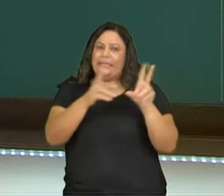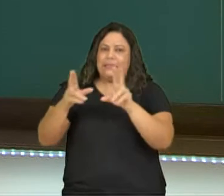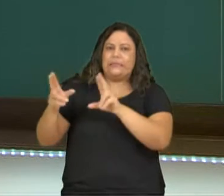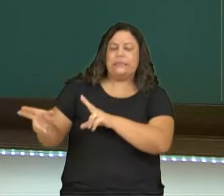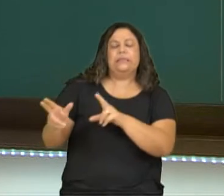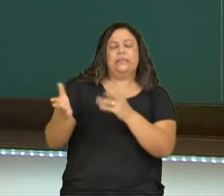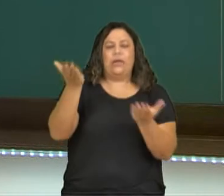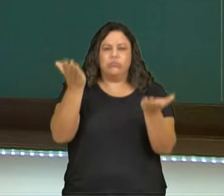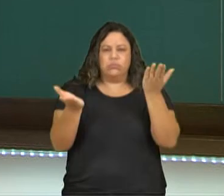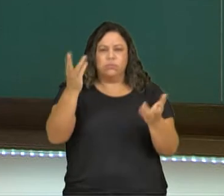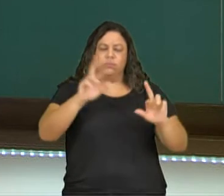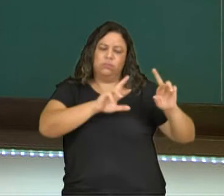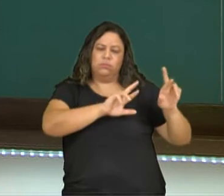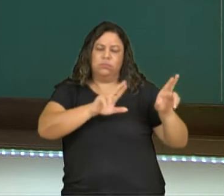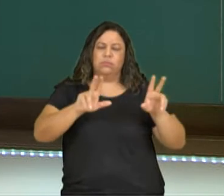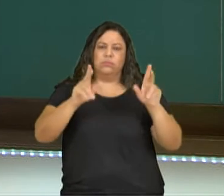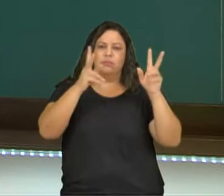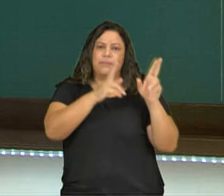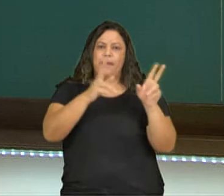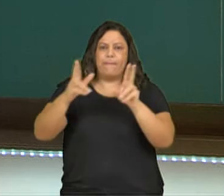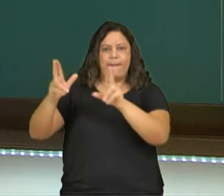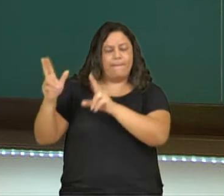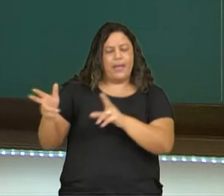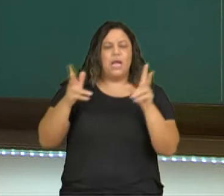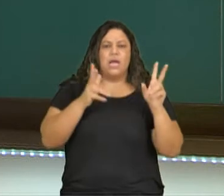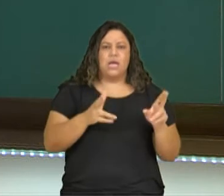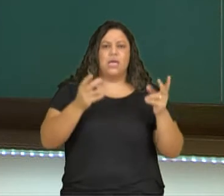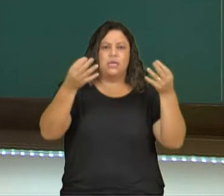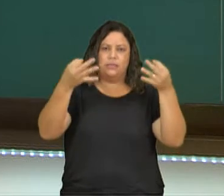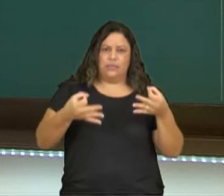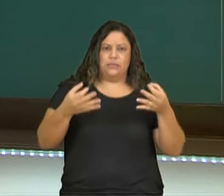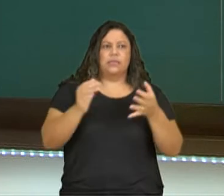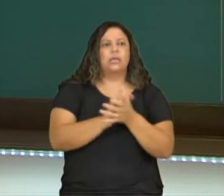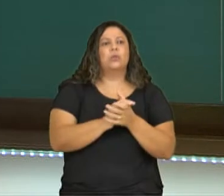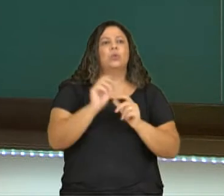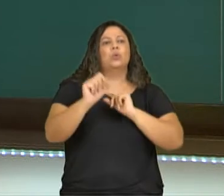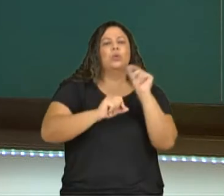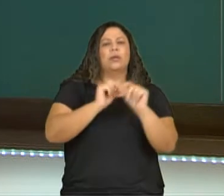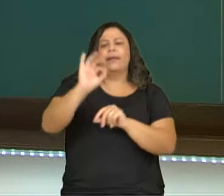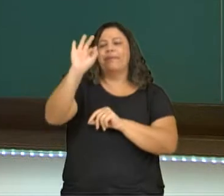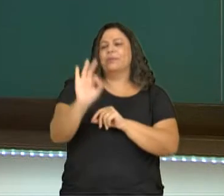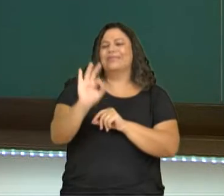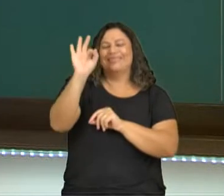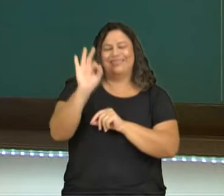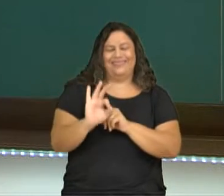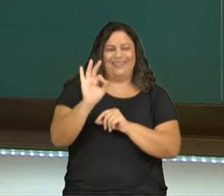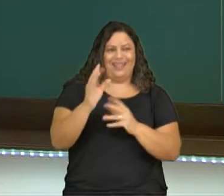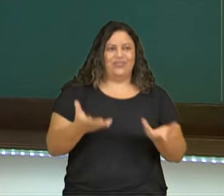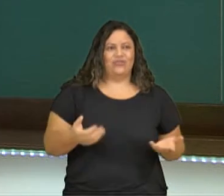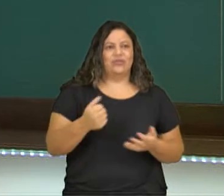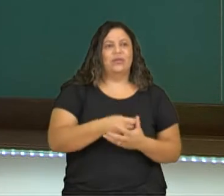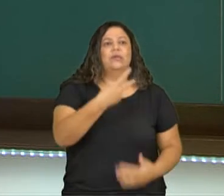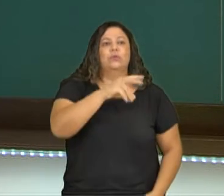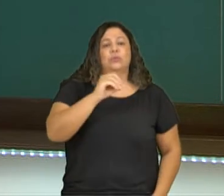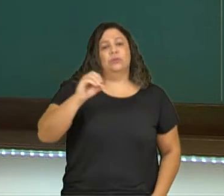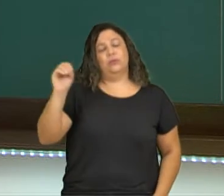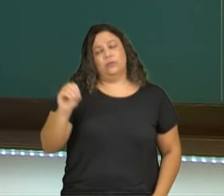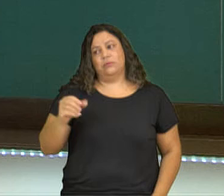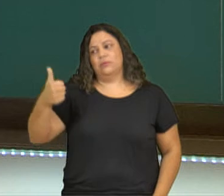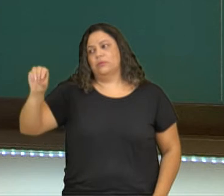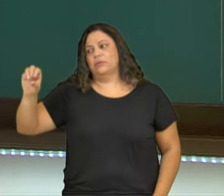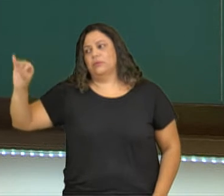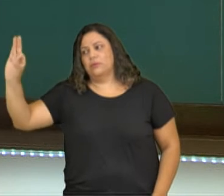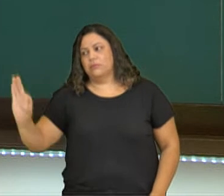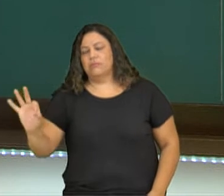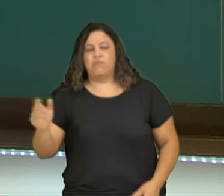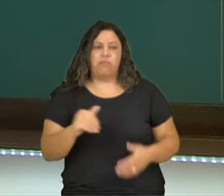200 gramas de gás nitrogênio, ele queria saber qual é a porcentagem de impureza. Então, os 200 gramas seria o meu 100%.